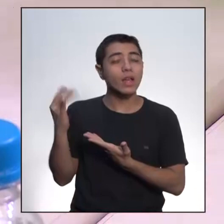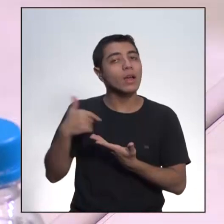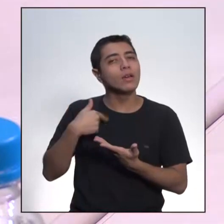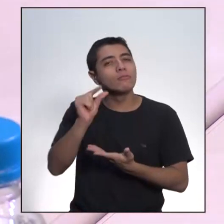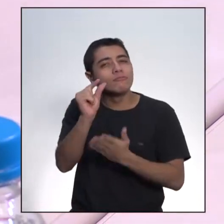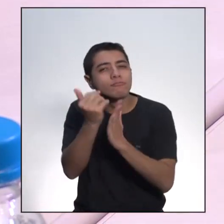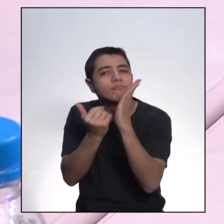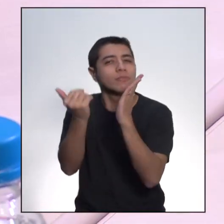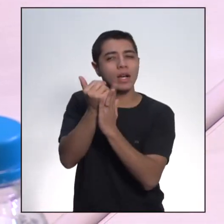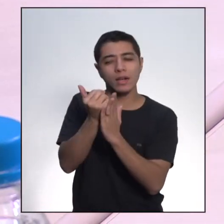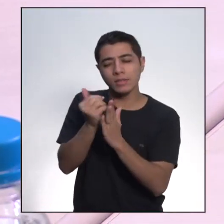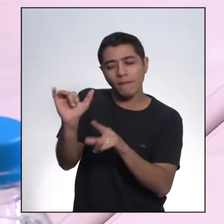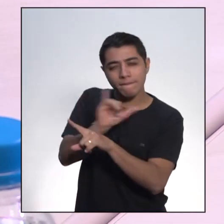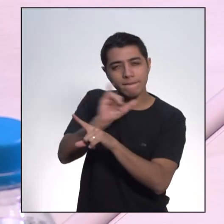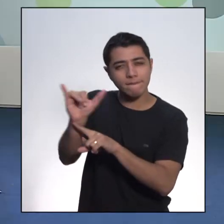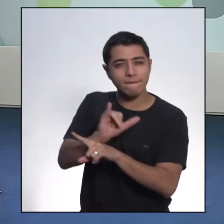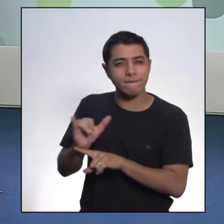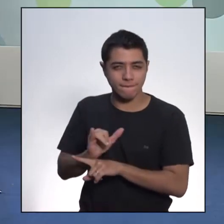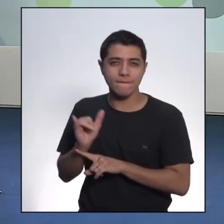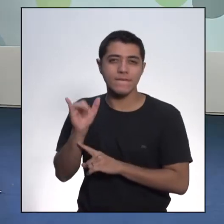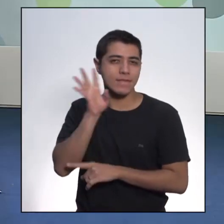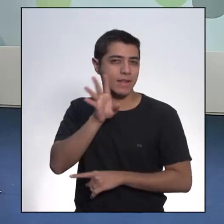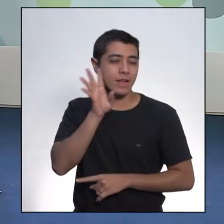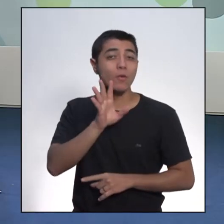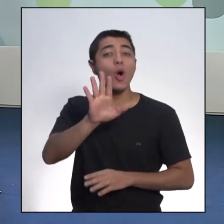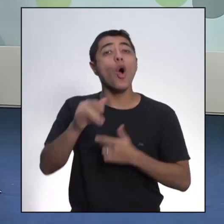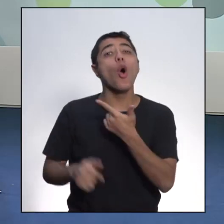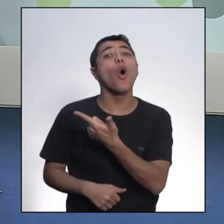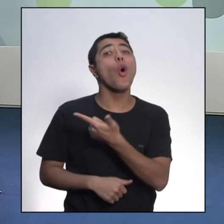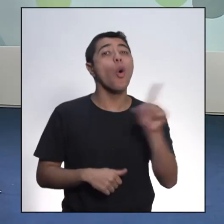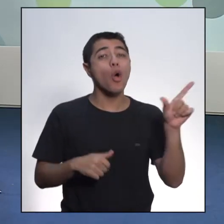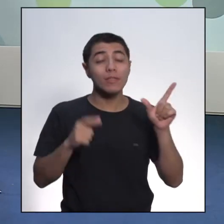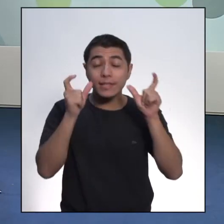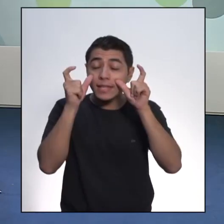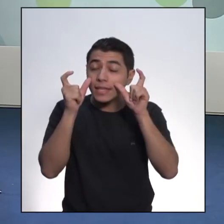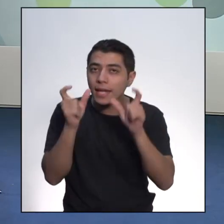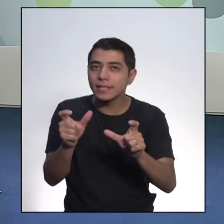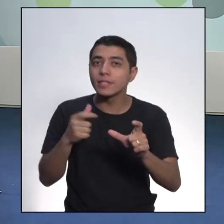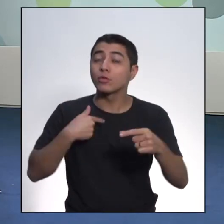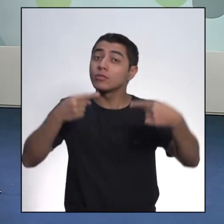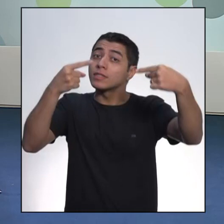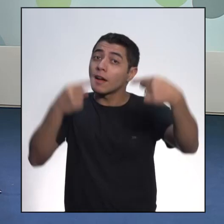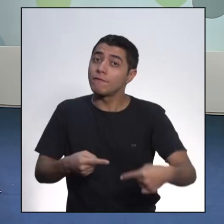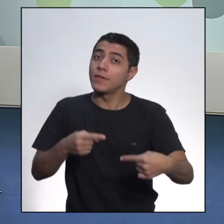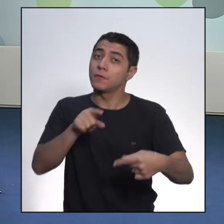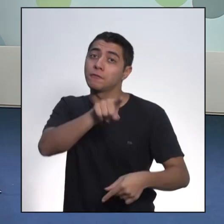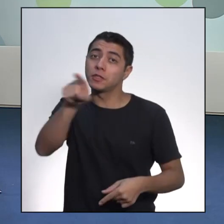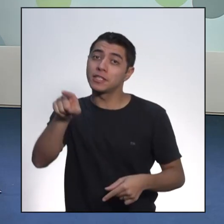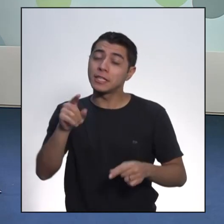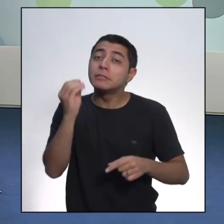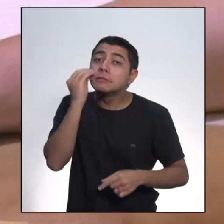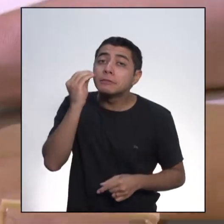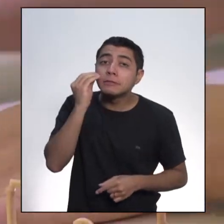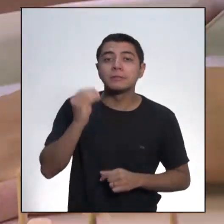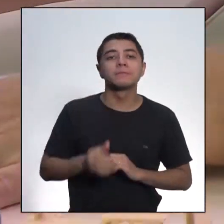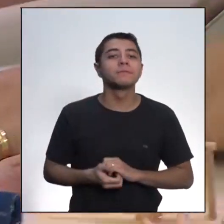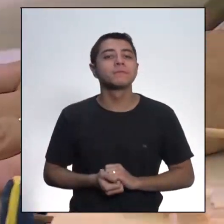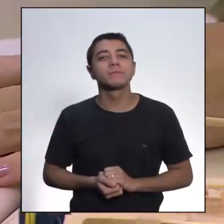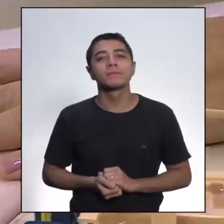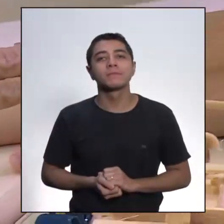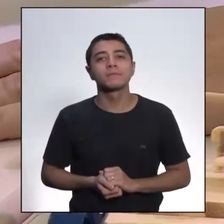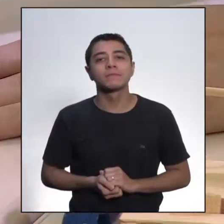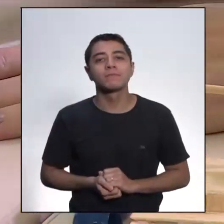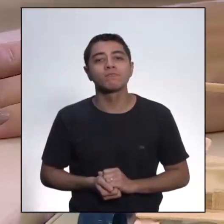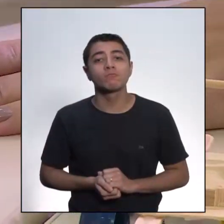implementada. Tem um outro que é bem interessante, que aí é um desafio para vocês. É o mesmo princípio